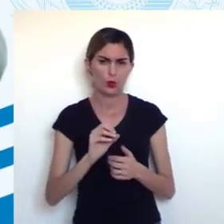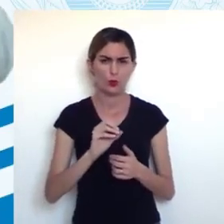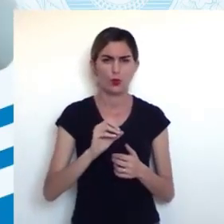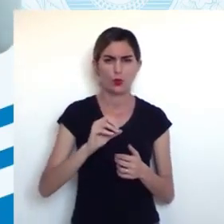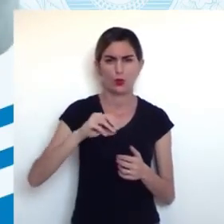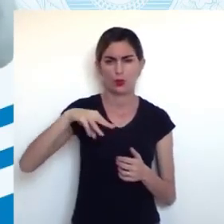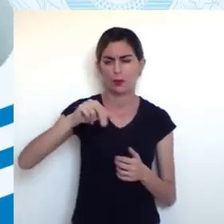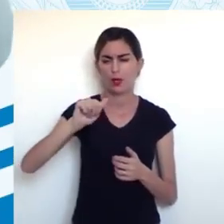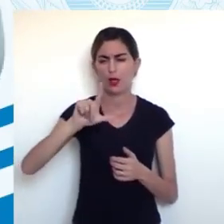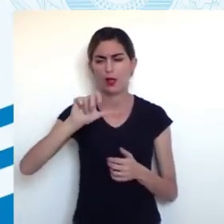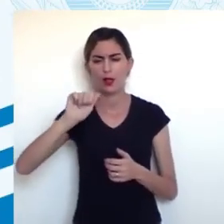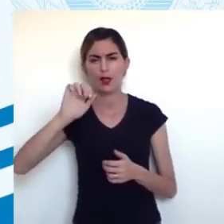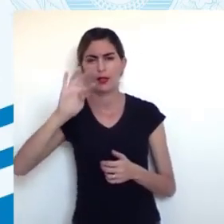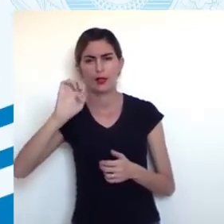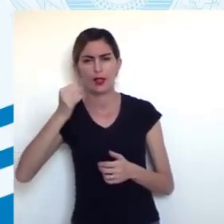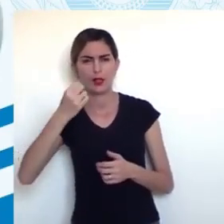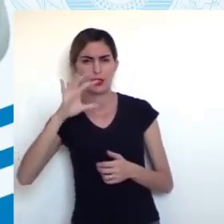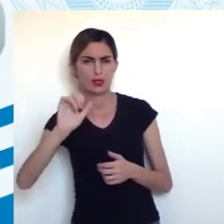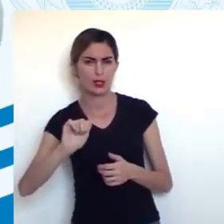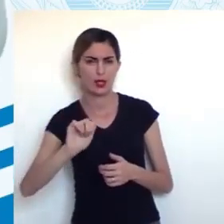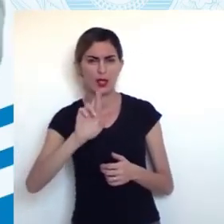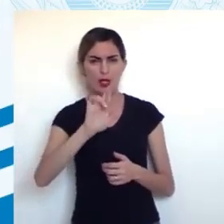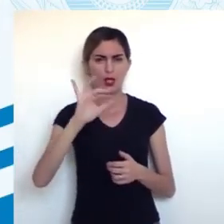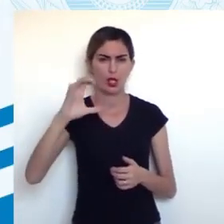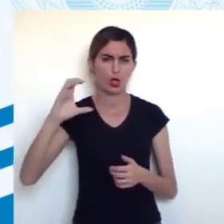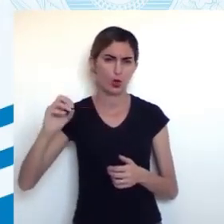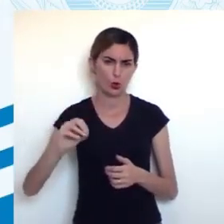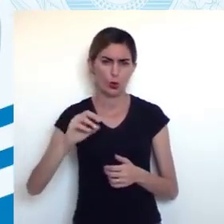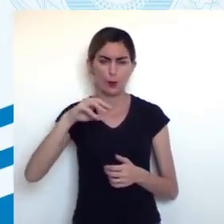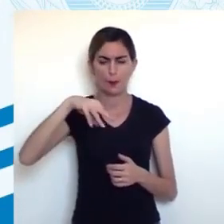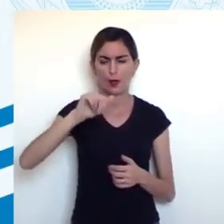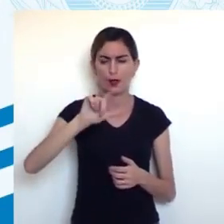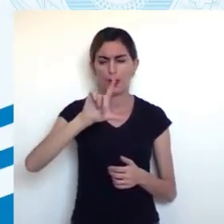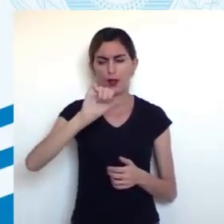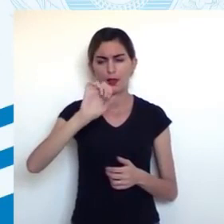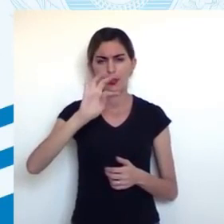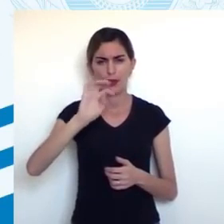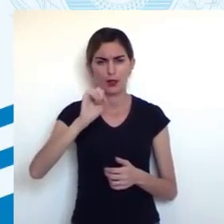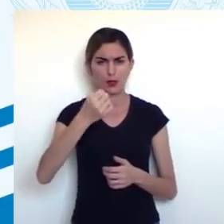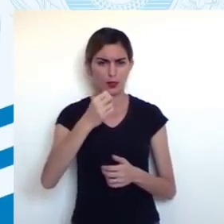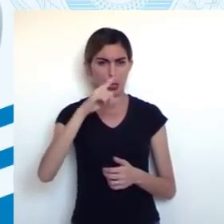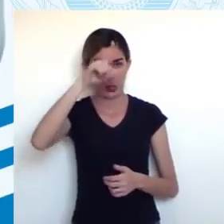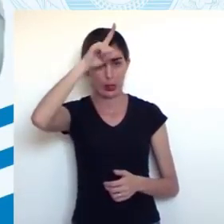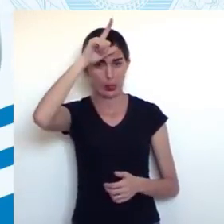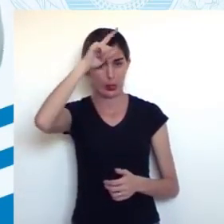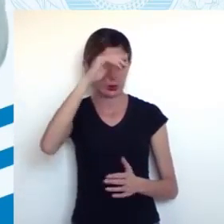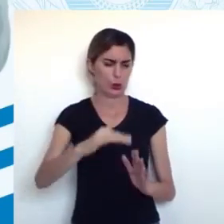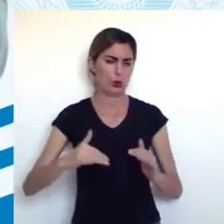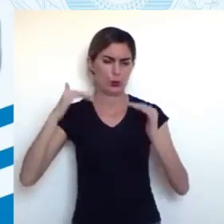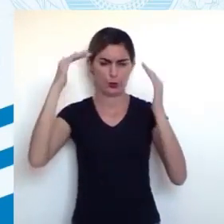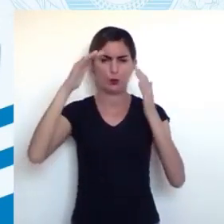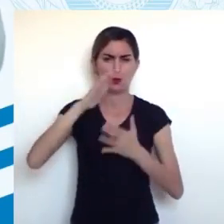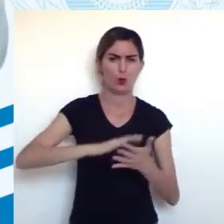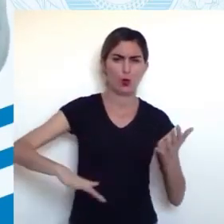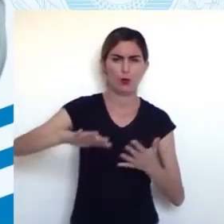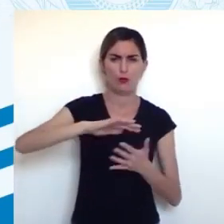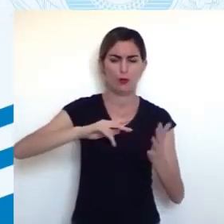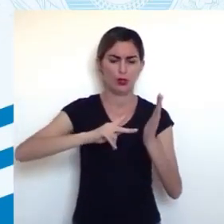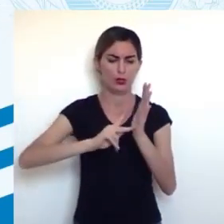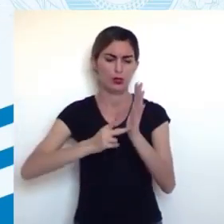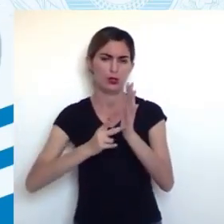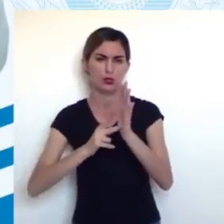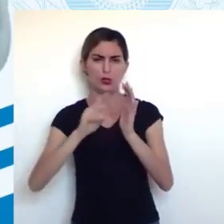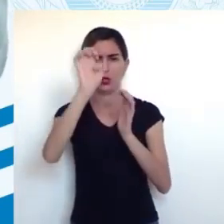né, Malatesta. Então, Enrico Malatesta foi um dos maiores líderes do movimento